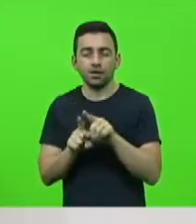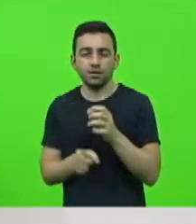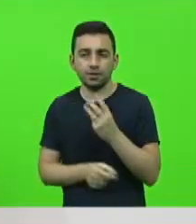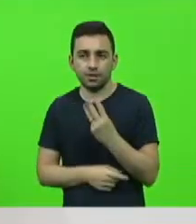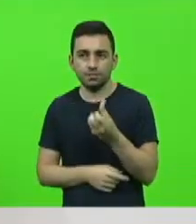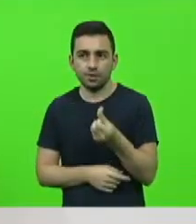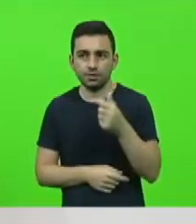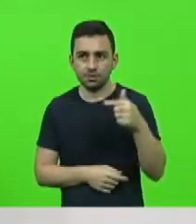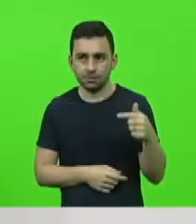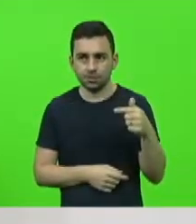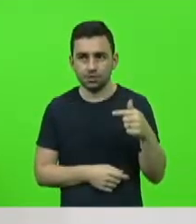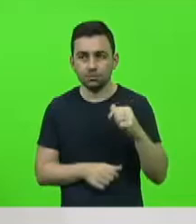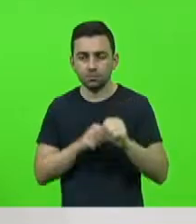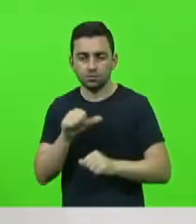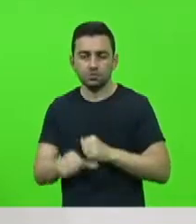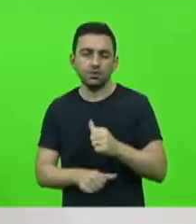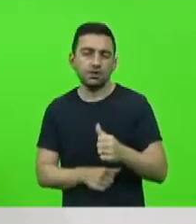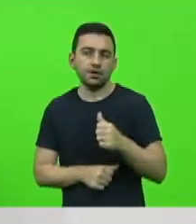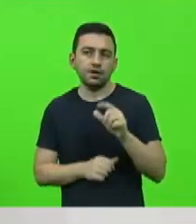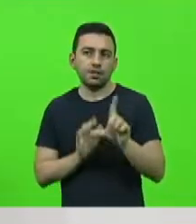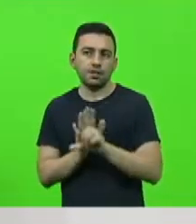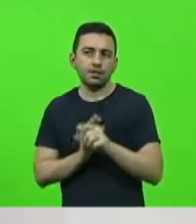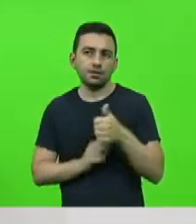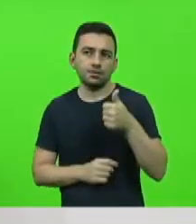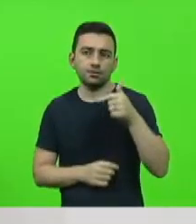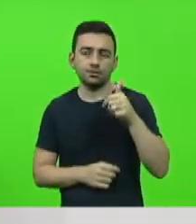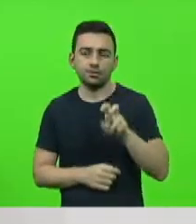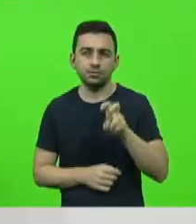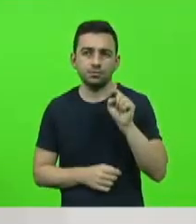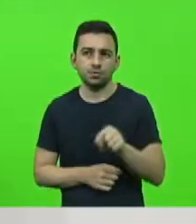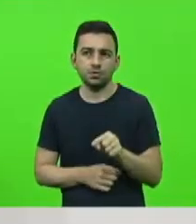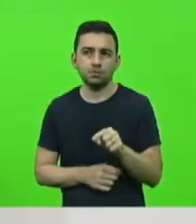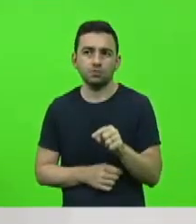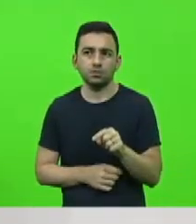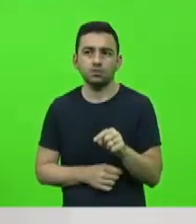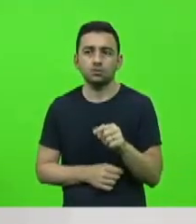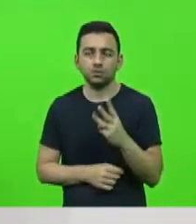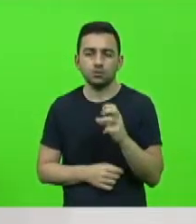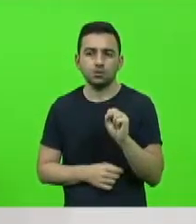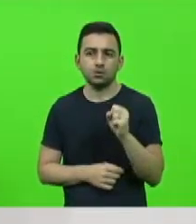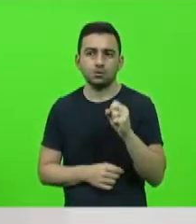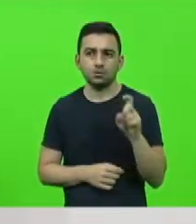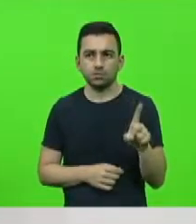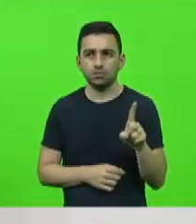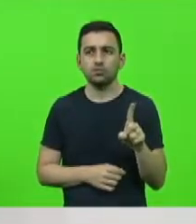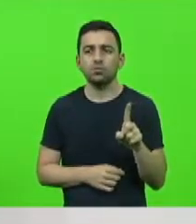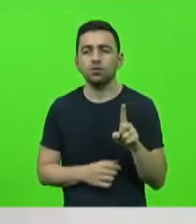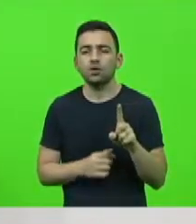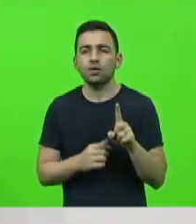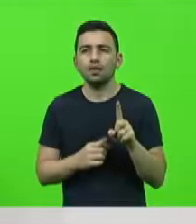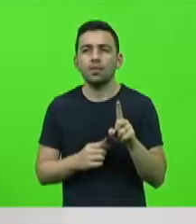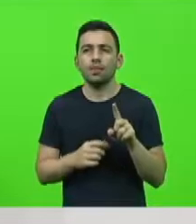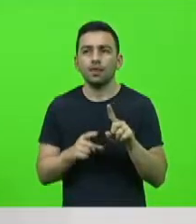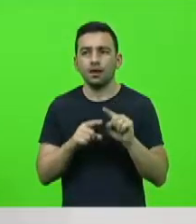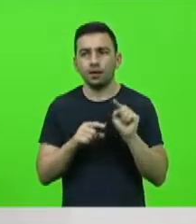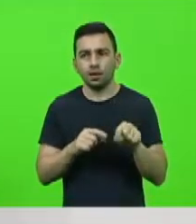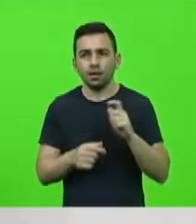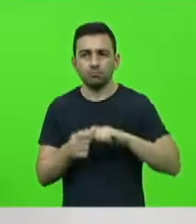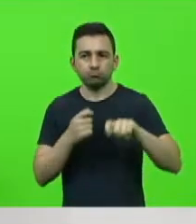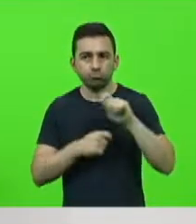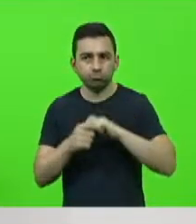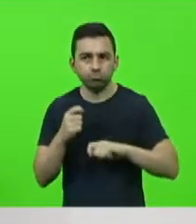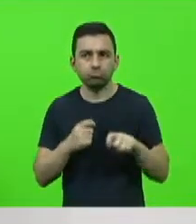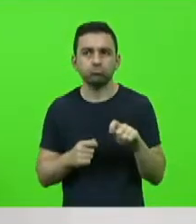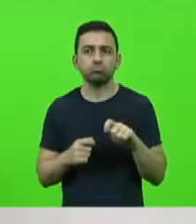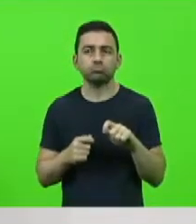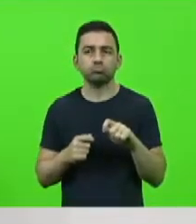a lei 15.381 de 2010, que disciplina a nomeação para cargo em comissão na administração direta,